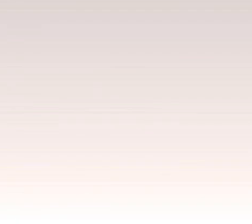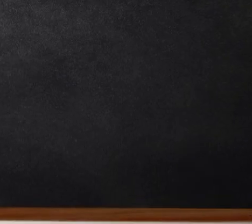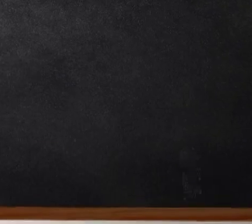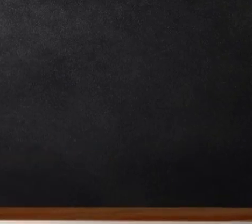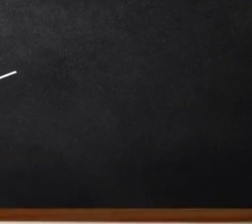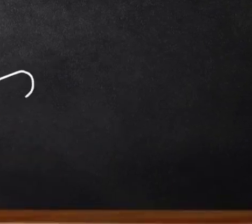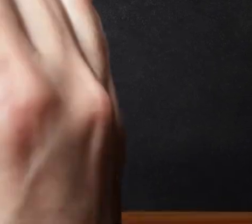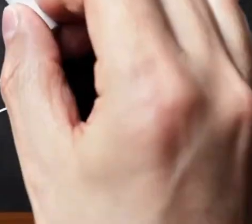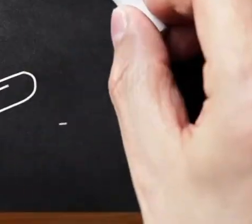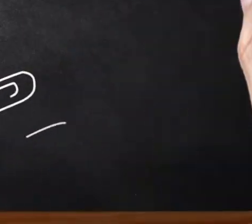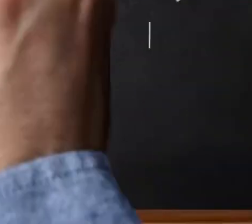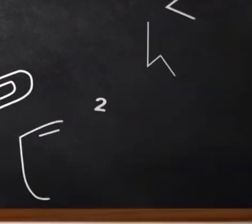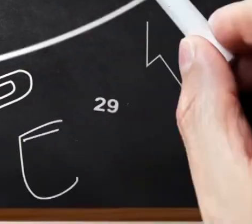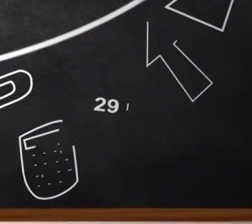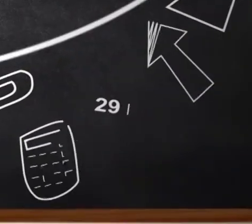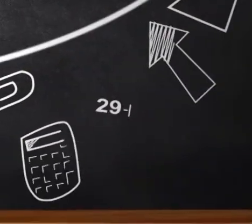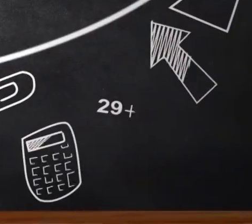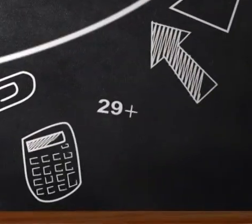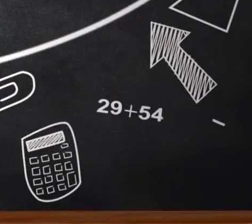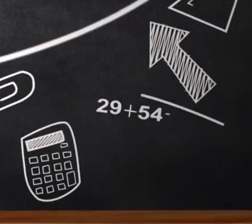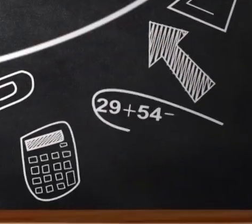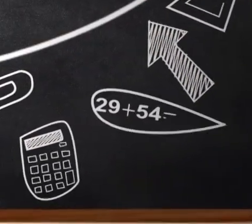E aí